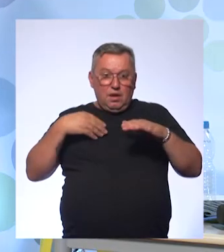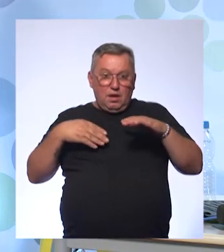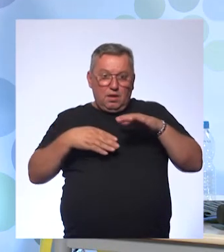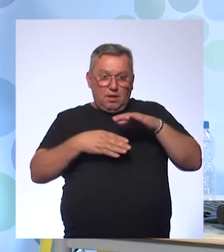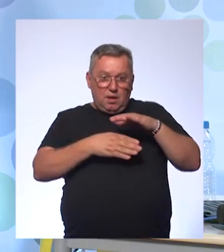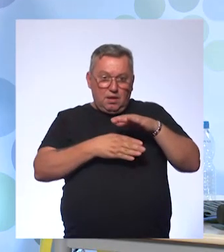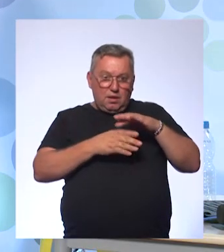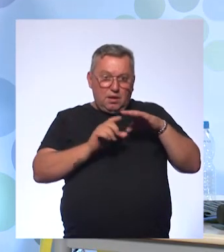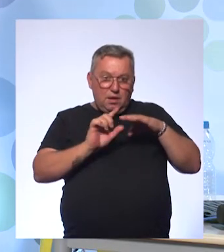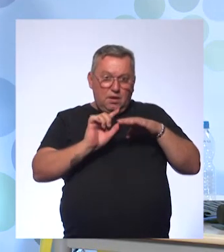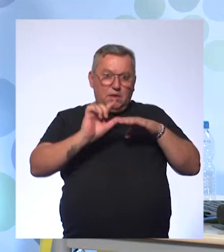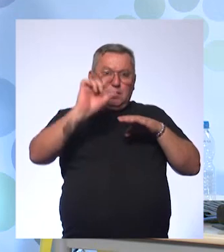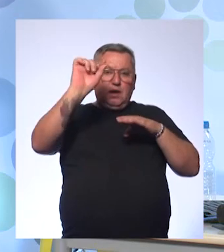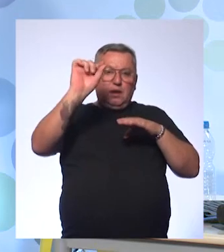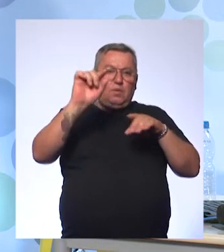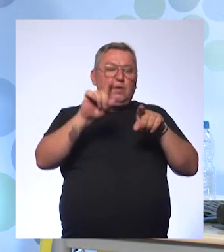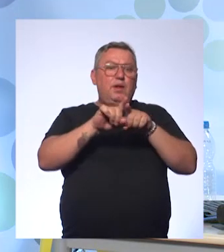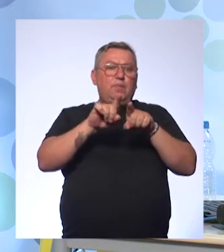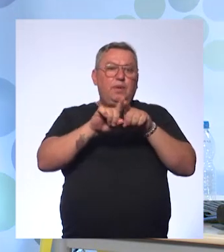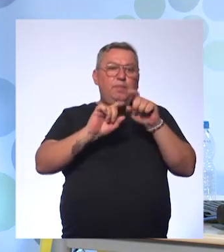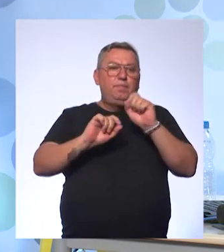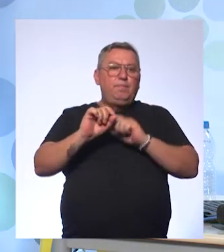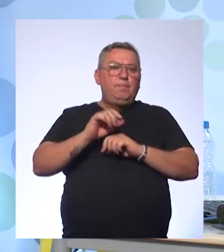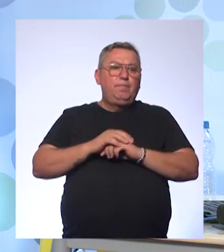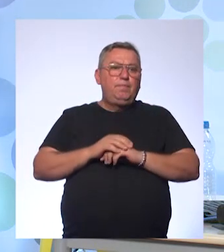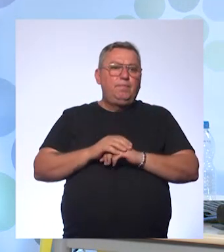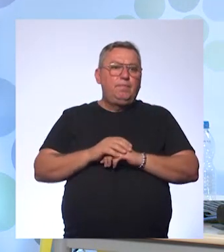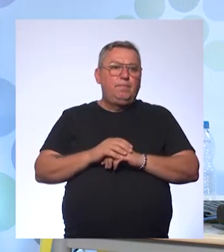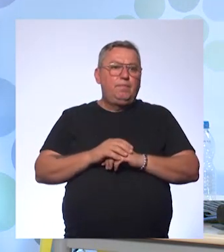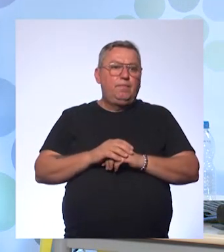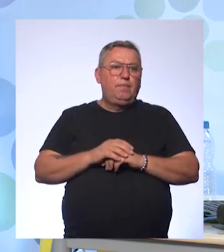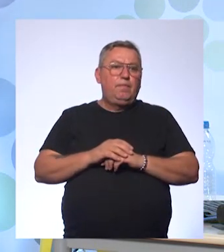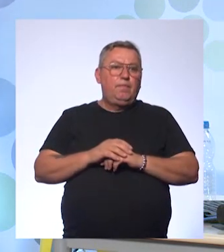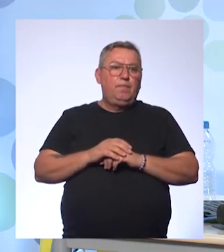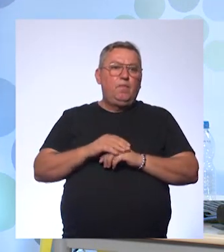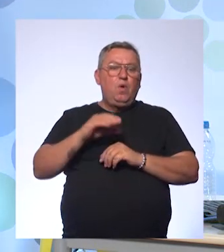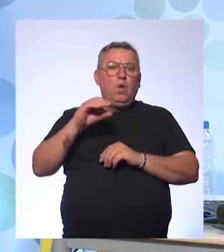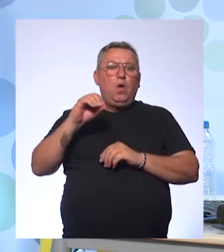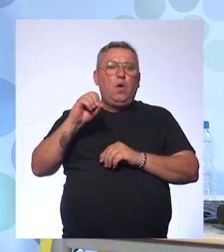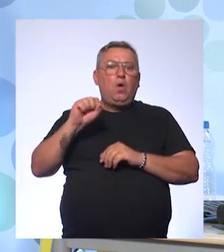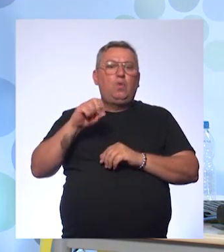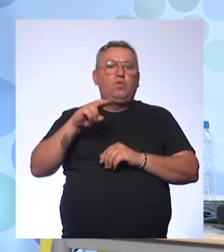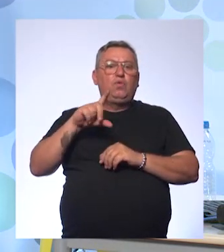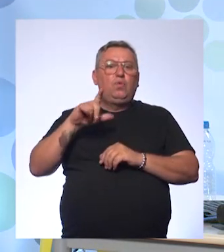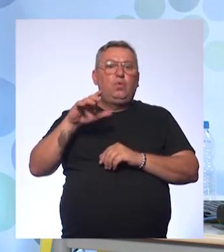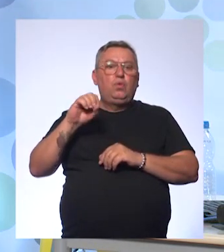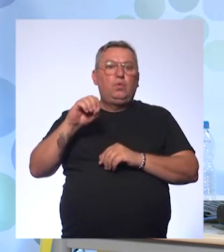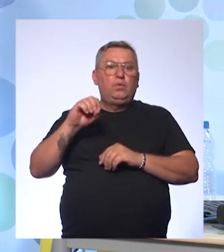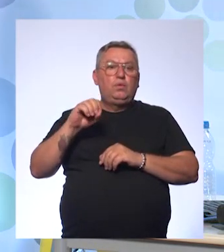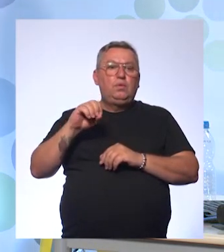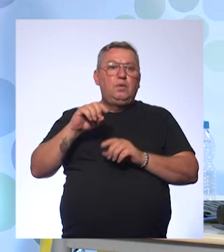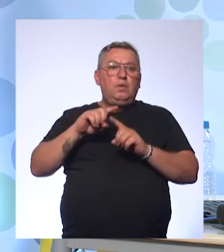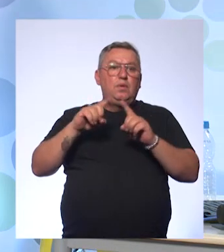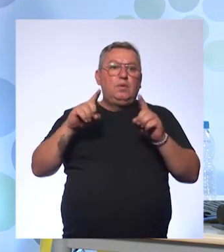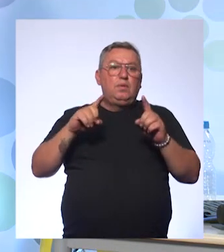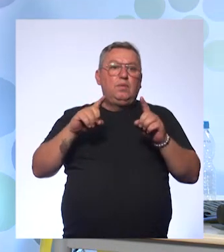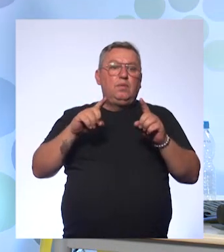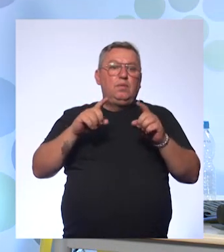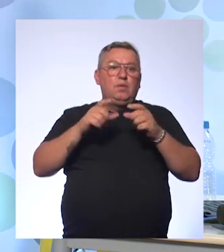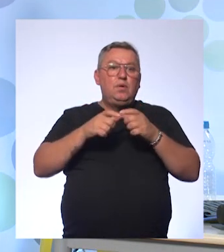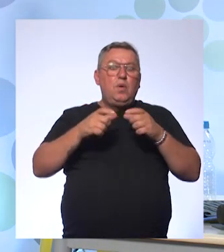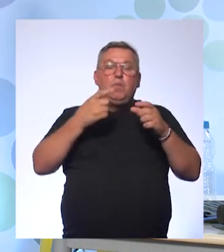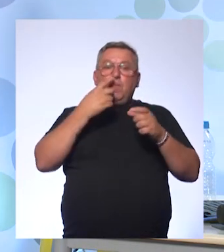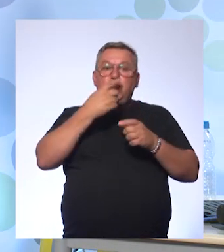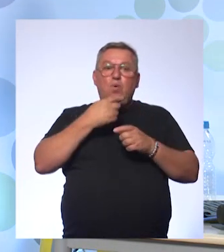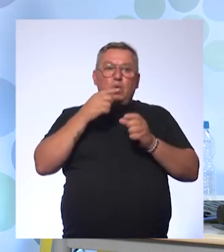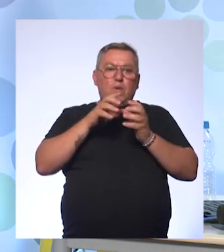entrando aí por esses poros e saindo por essa região que a gente chama de ósculo, tá? Como se fosse uma grande boca ali,